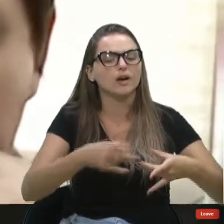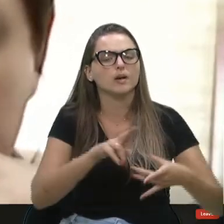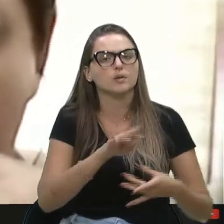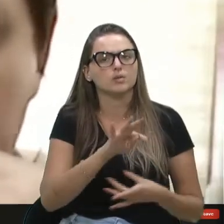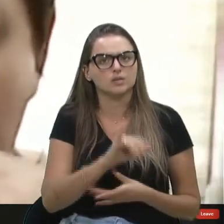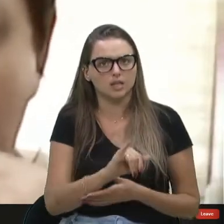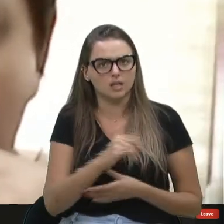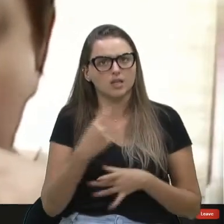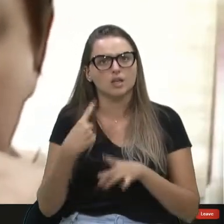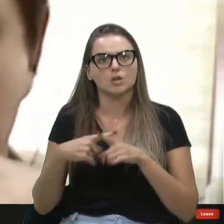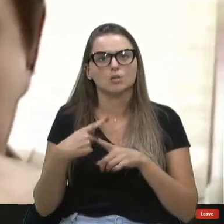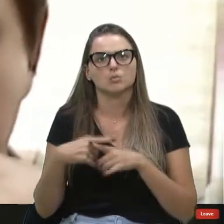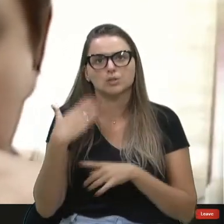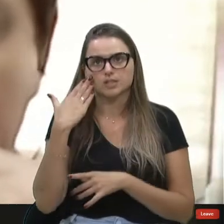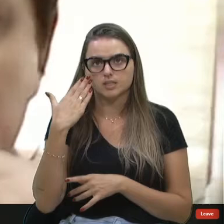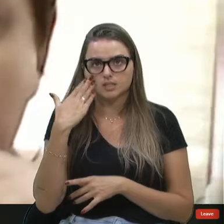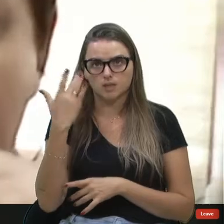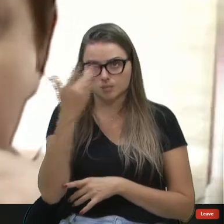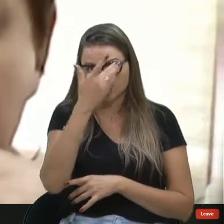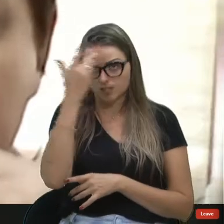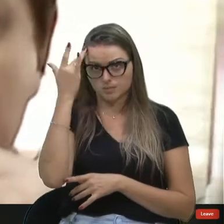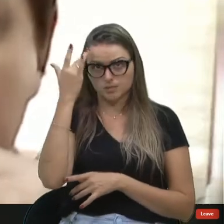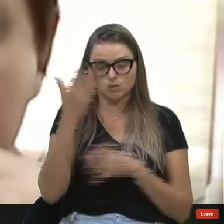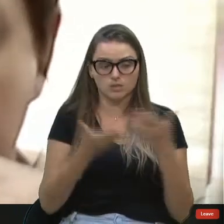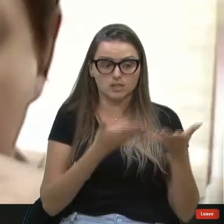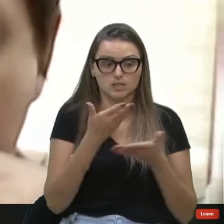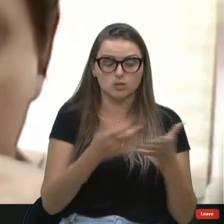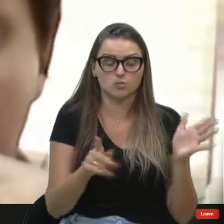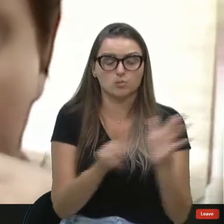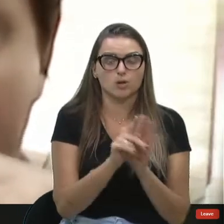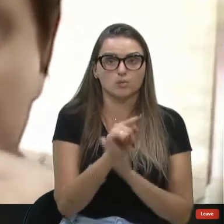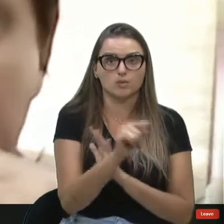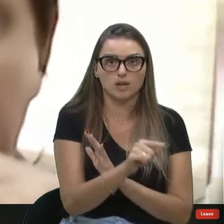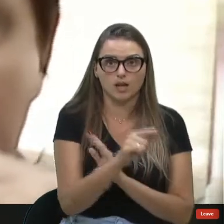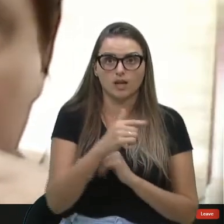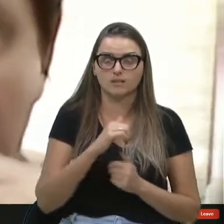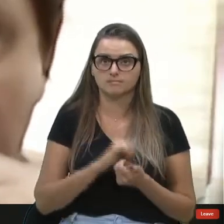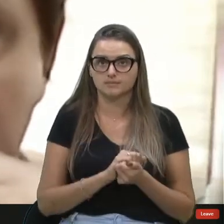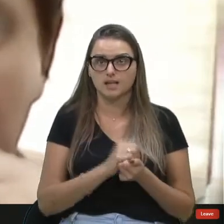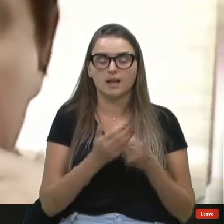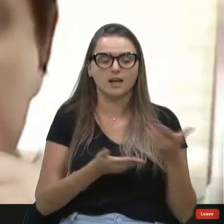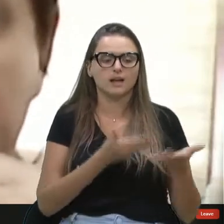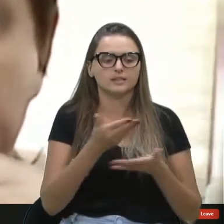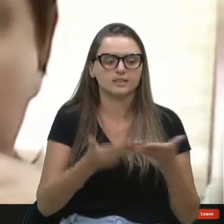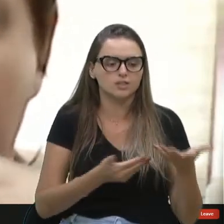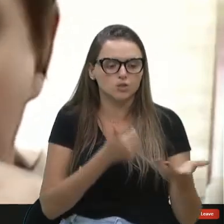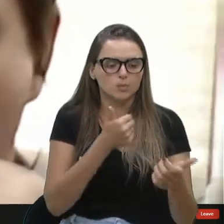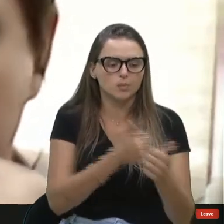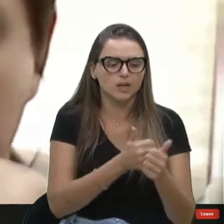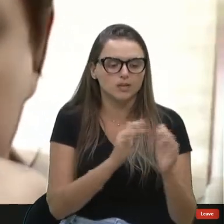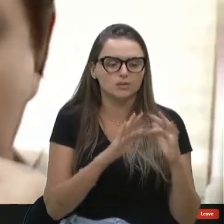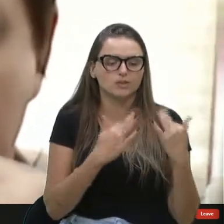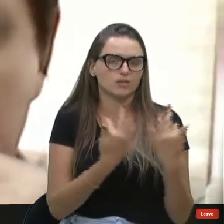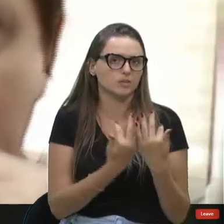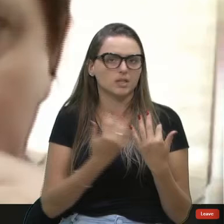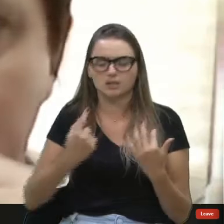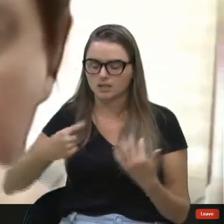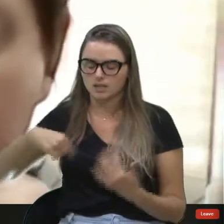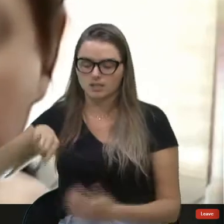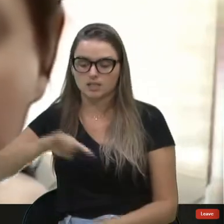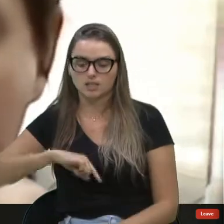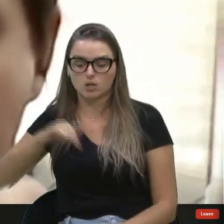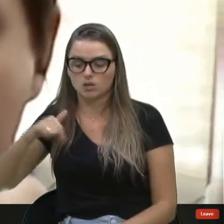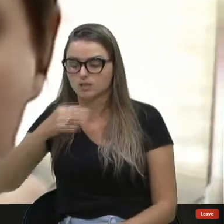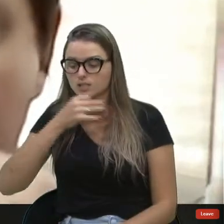o pessoal de lá agora estaria sendo atendido lá, estaria sendo atendido em casa, perto das famílias, e nós não estaríamos na bandeira